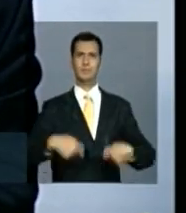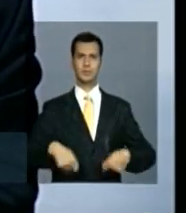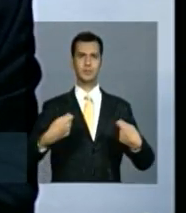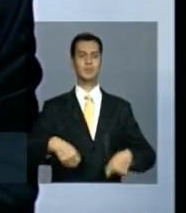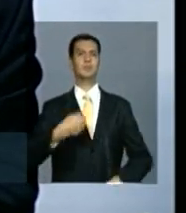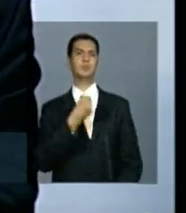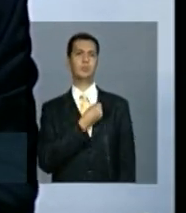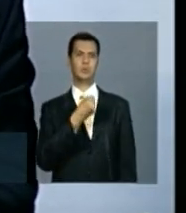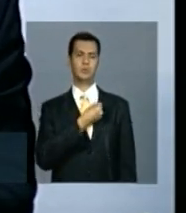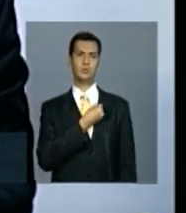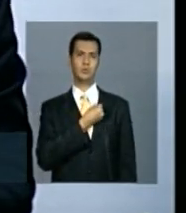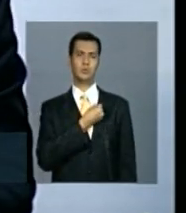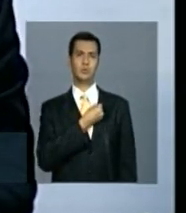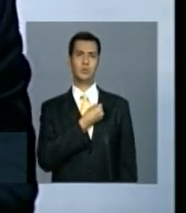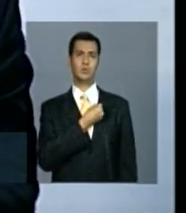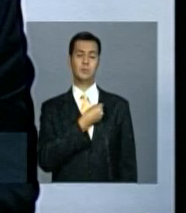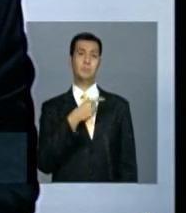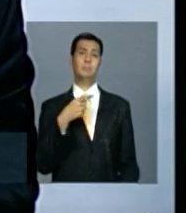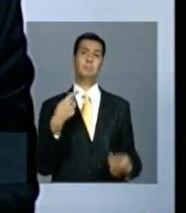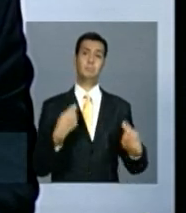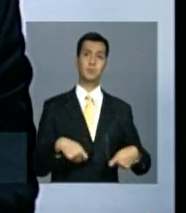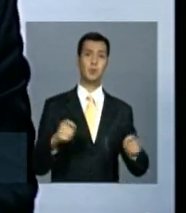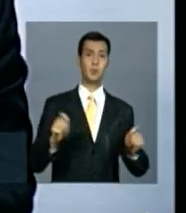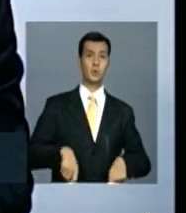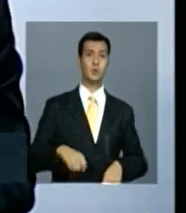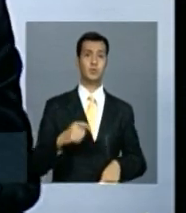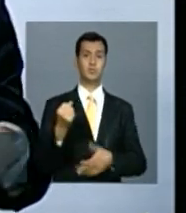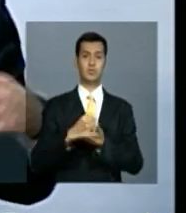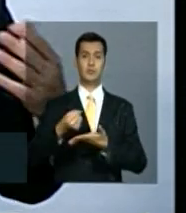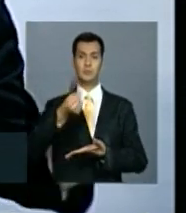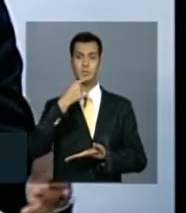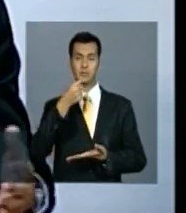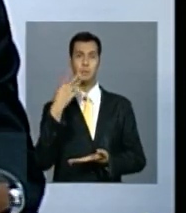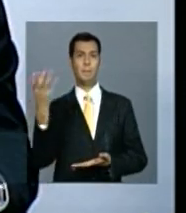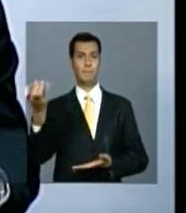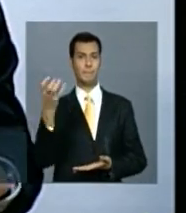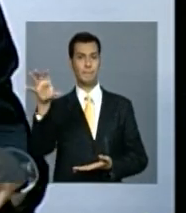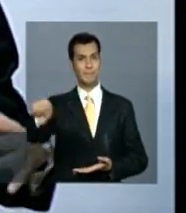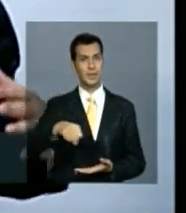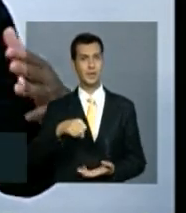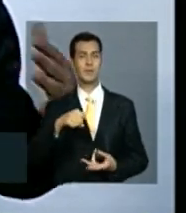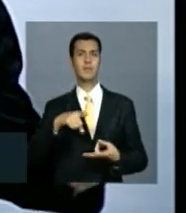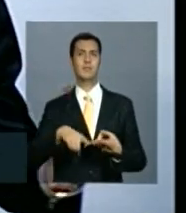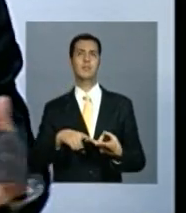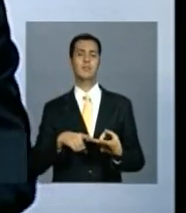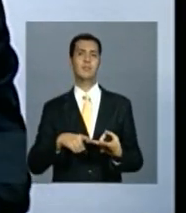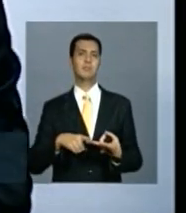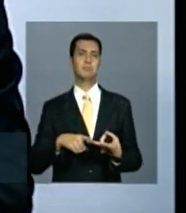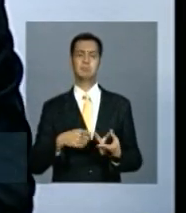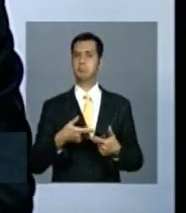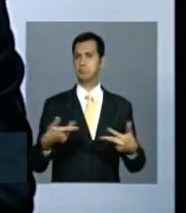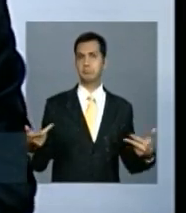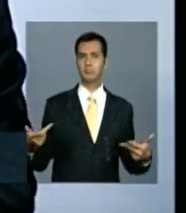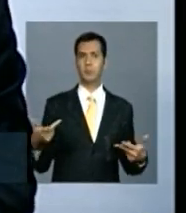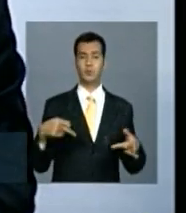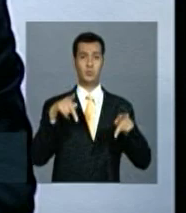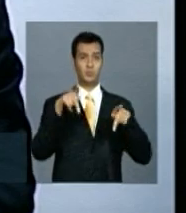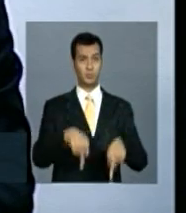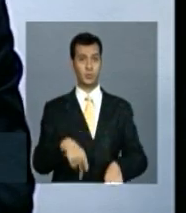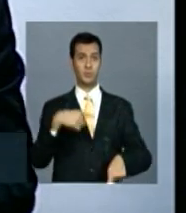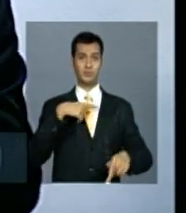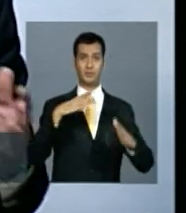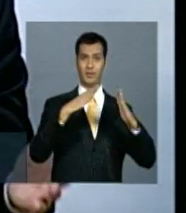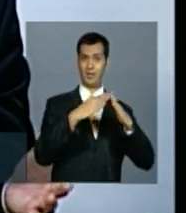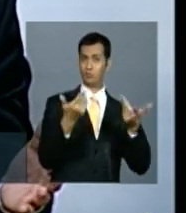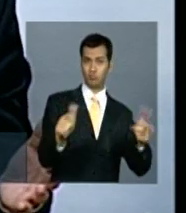Saúde pegar medicamento de alta complexidade medicamentos especializados a população que vive em situação de